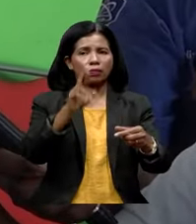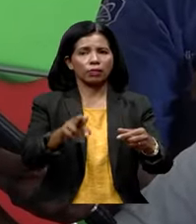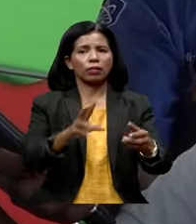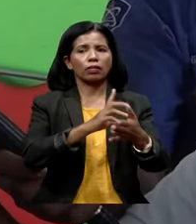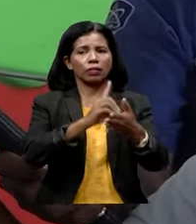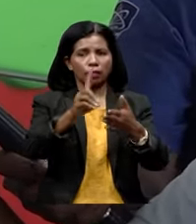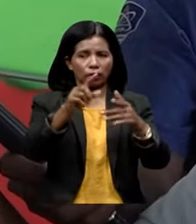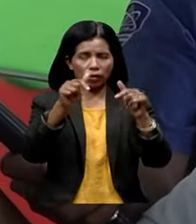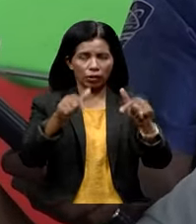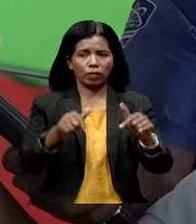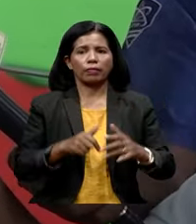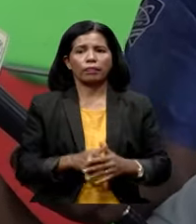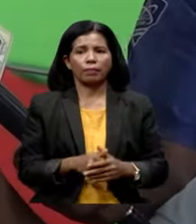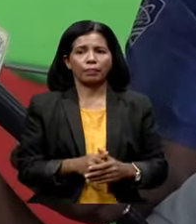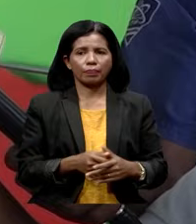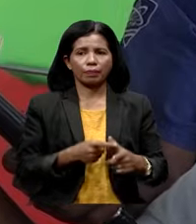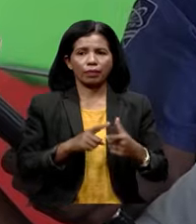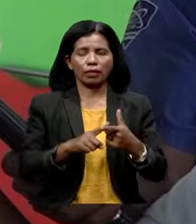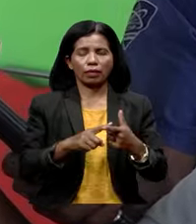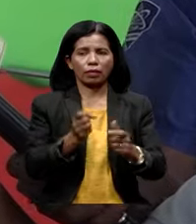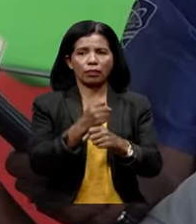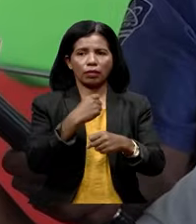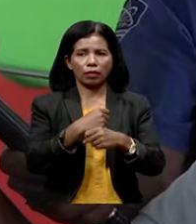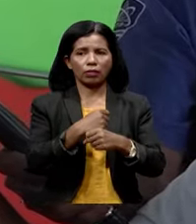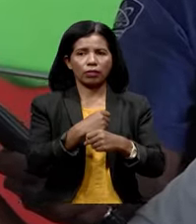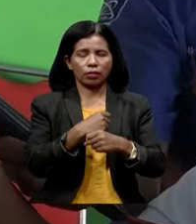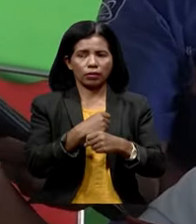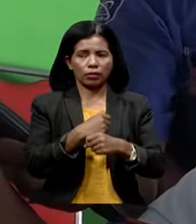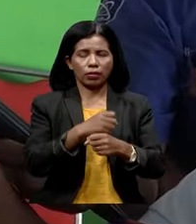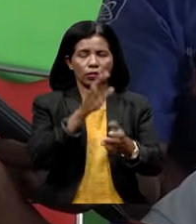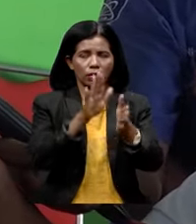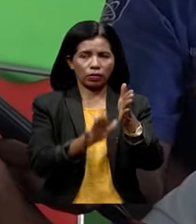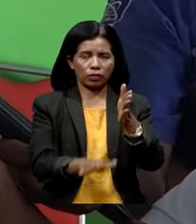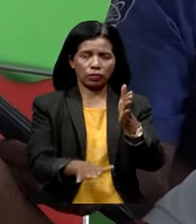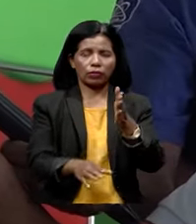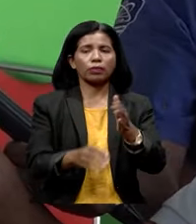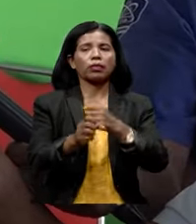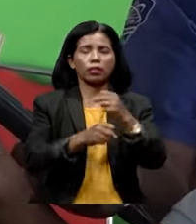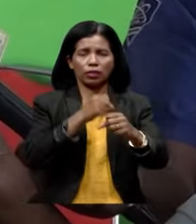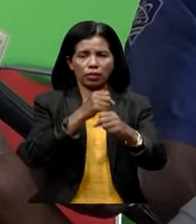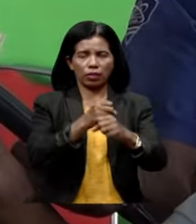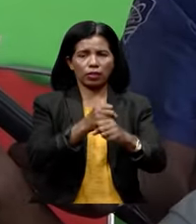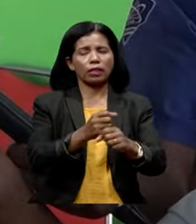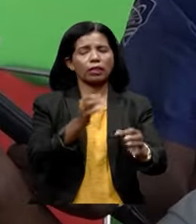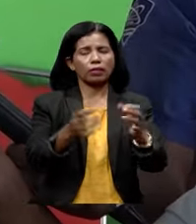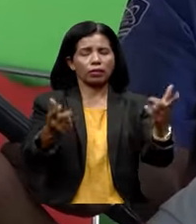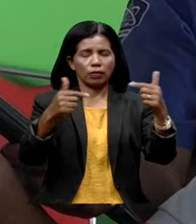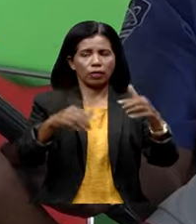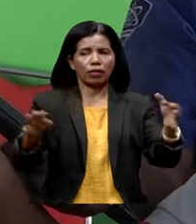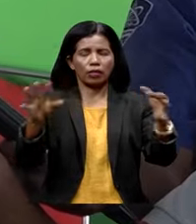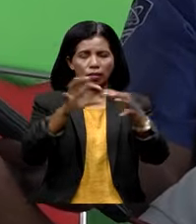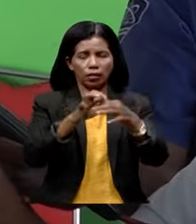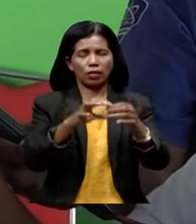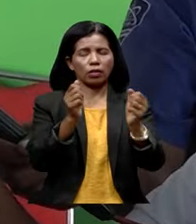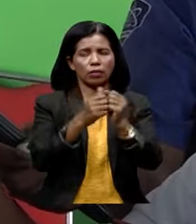semana e dané para alô indulto. Se maiona e a gente legal se prepare,